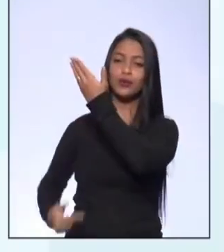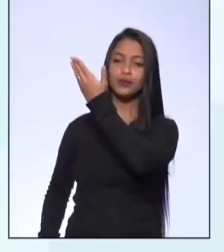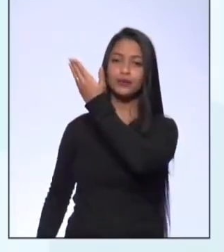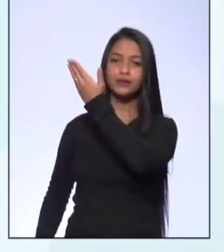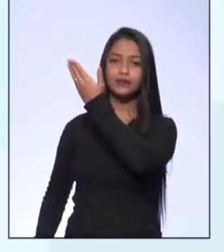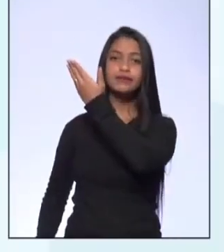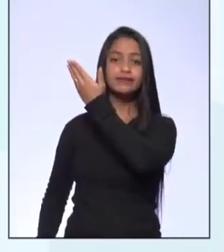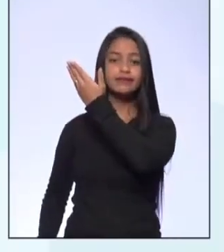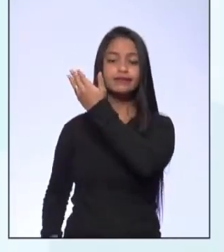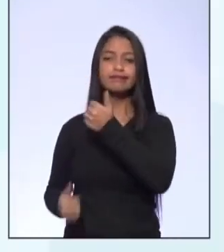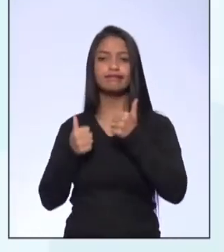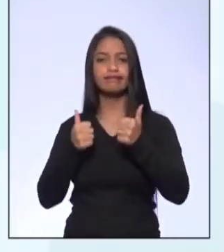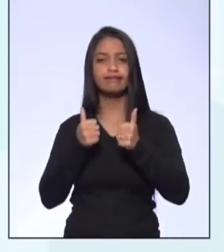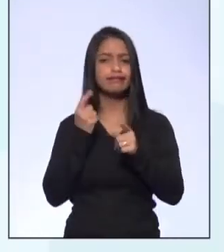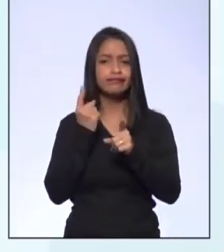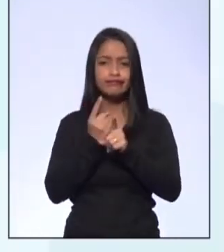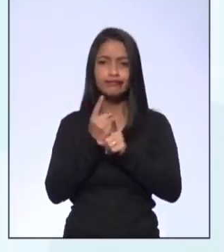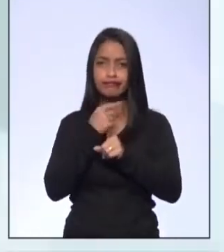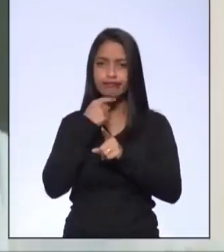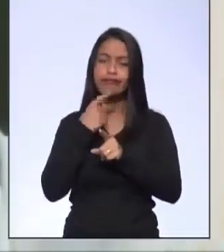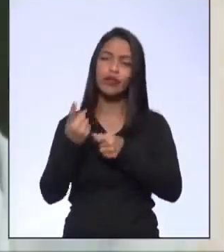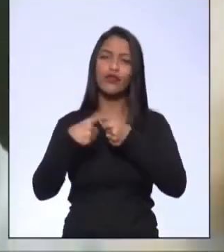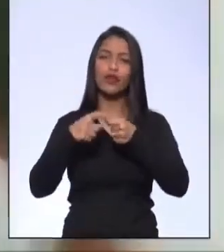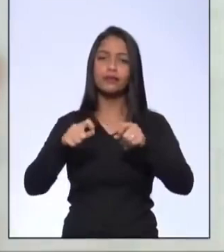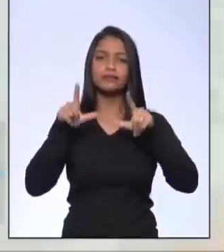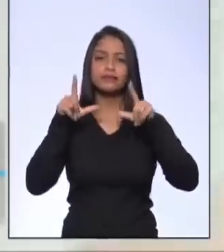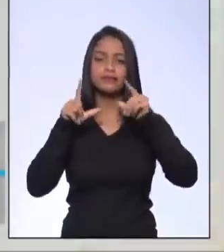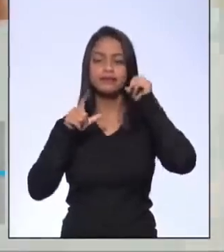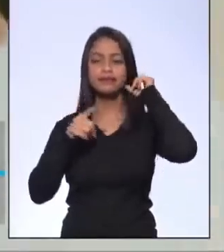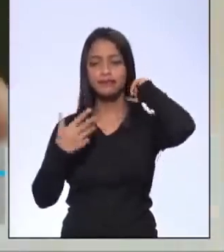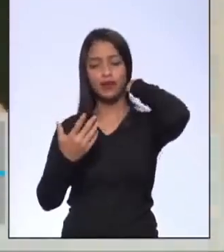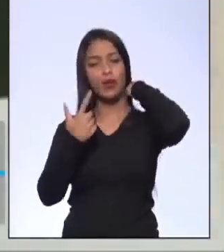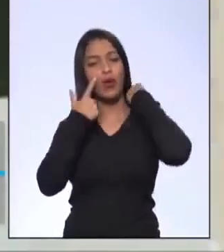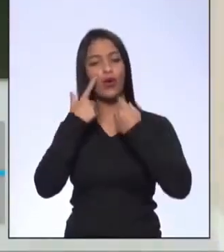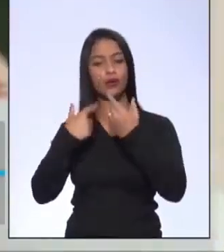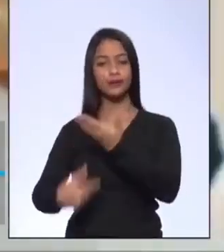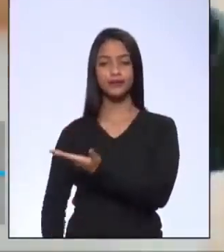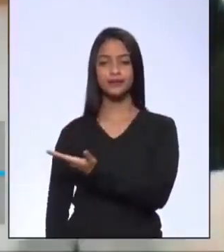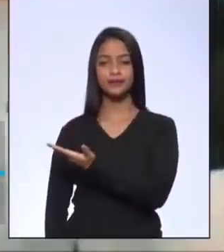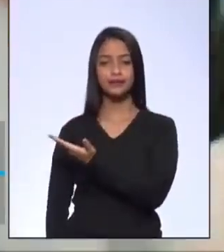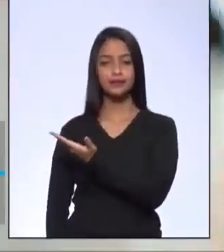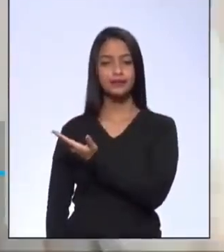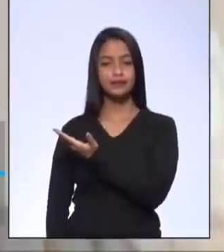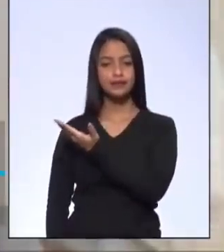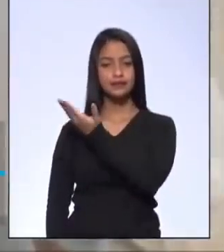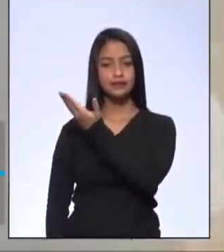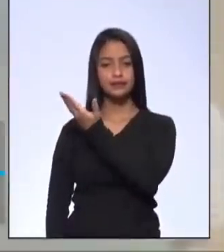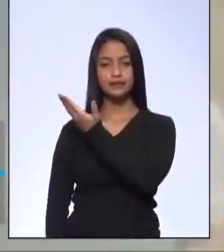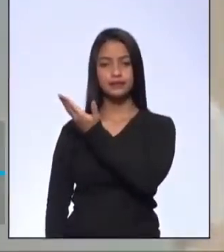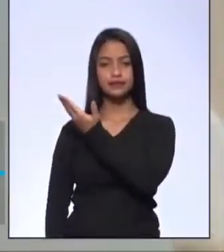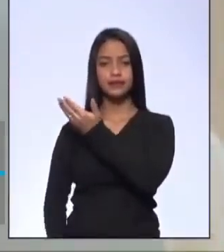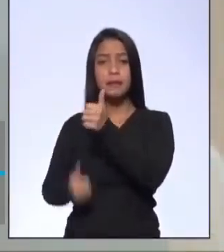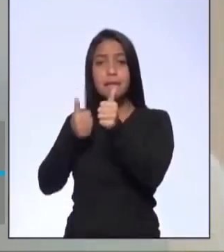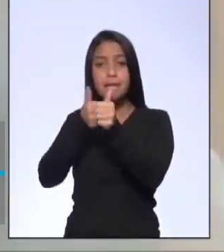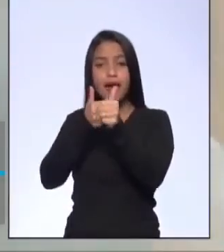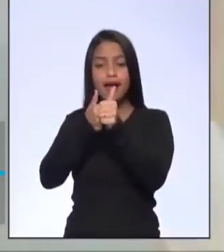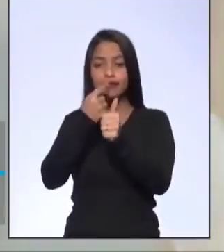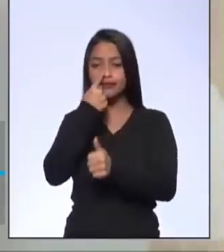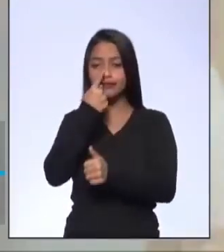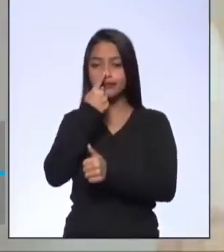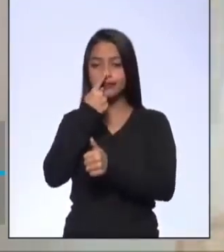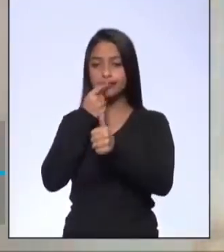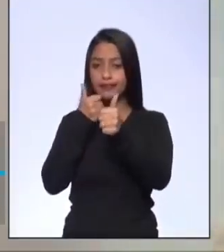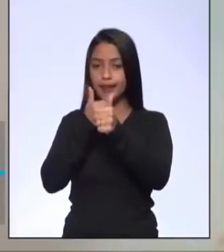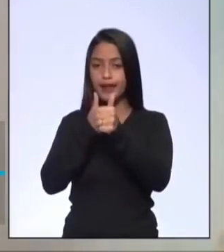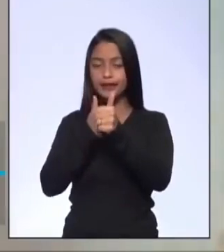esta glândula, pode voltar para mim, por gentileza. Aqui, ó, esta glândula, ela vai estar mais ou menos na região do nariz,